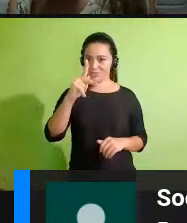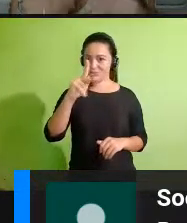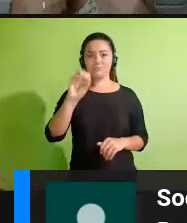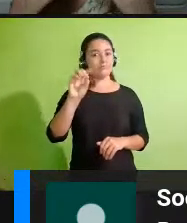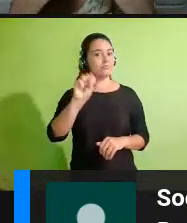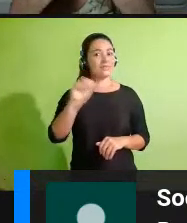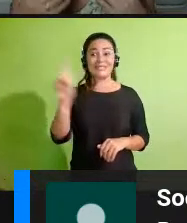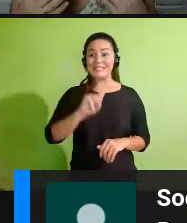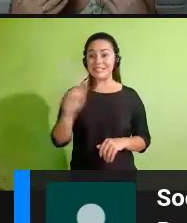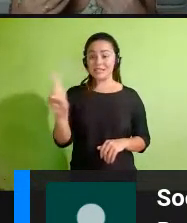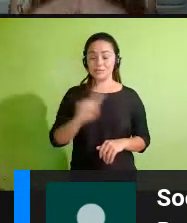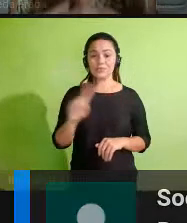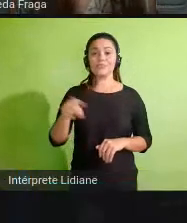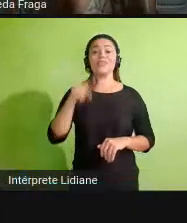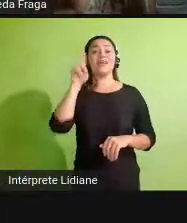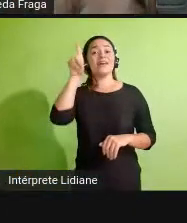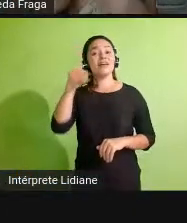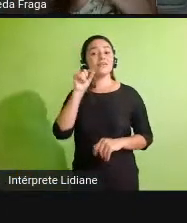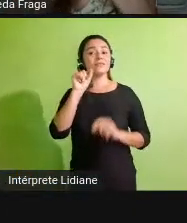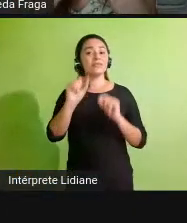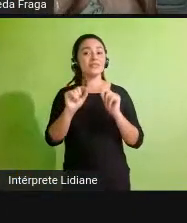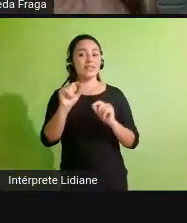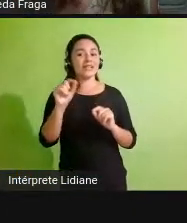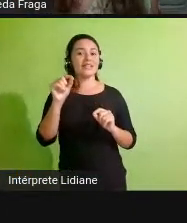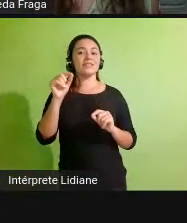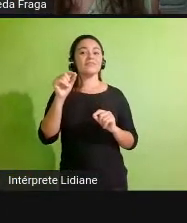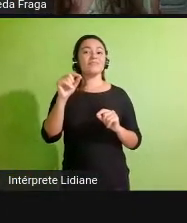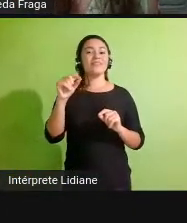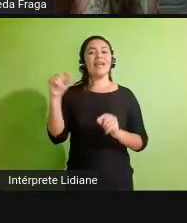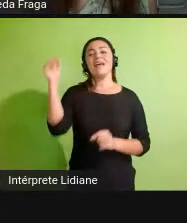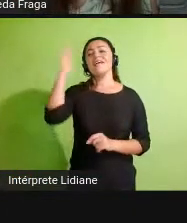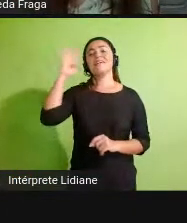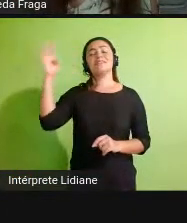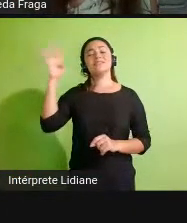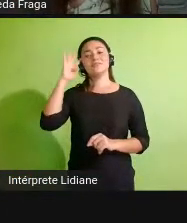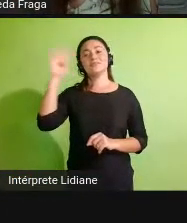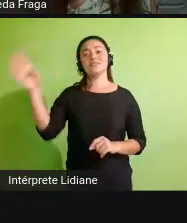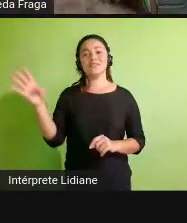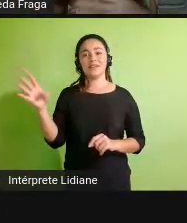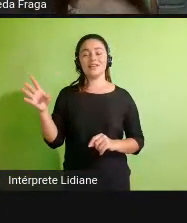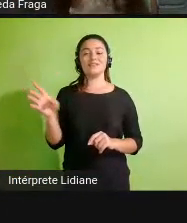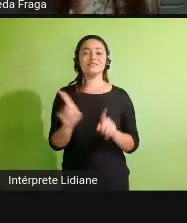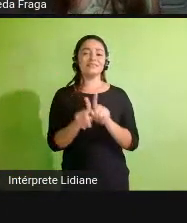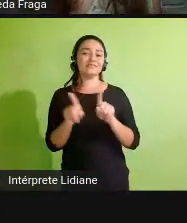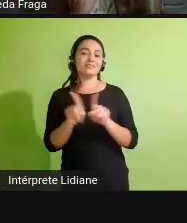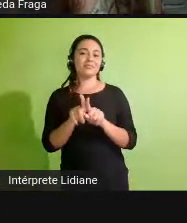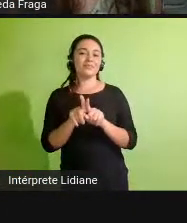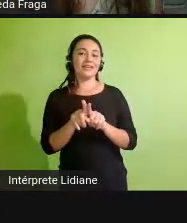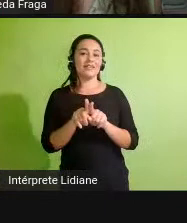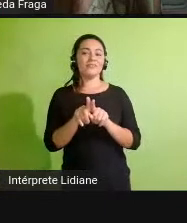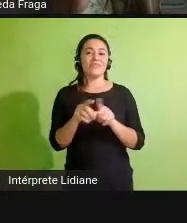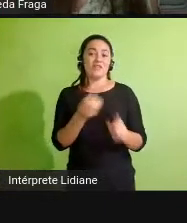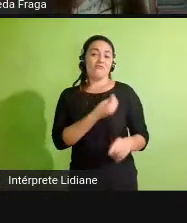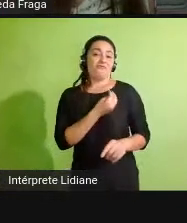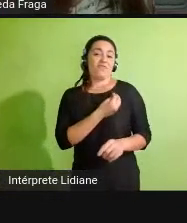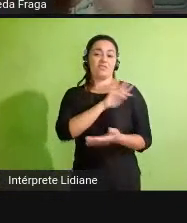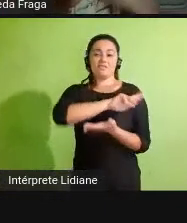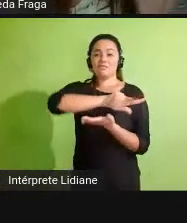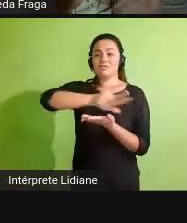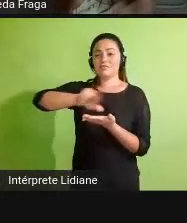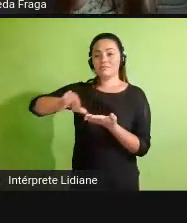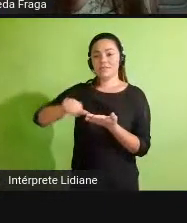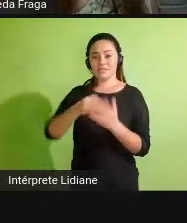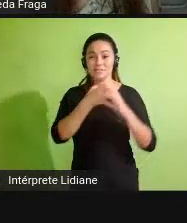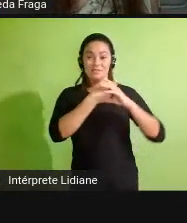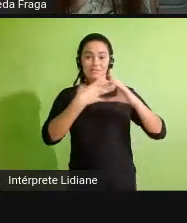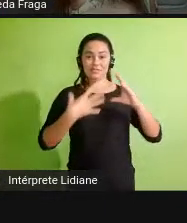lazer, mas também uma ferramenta associada aos estudos, né? E, dessa forma, o game pode